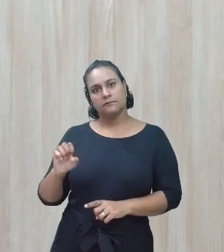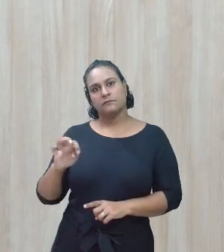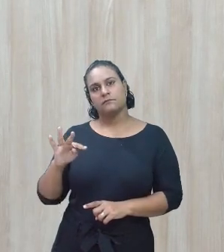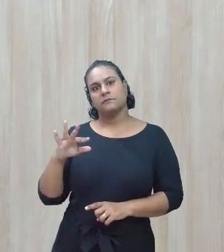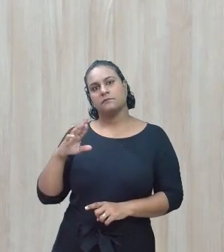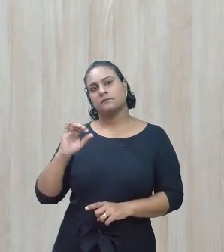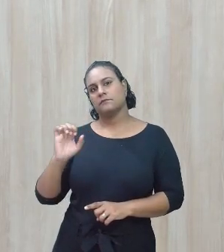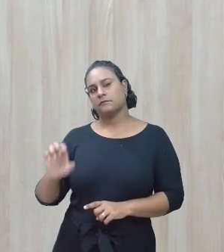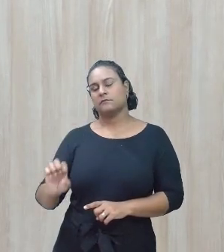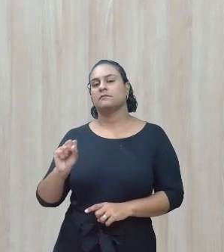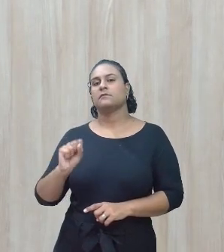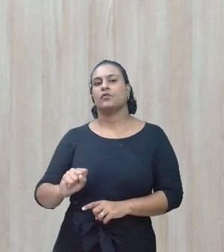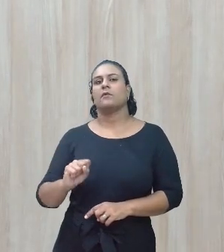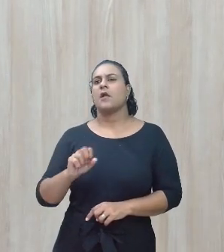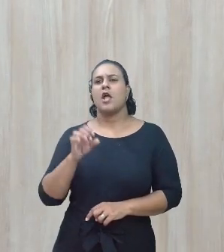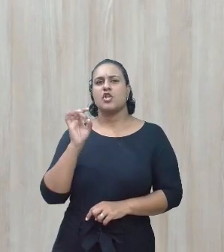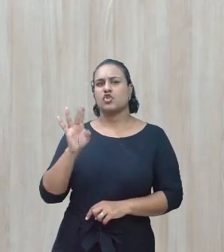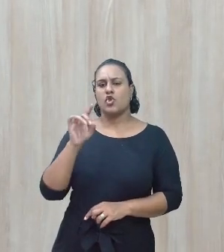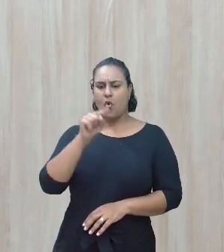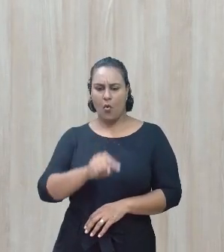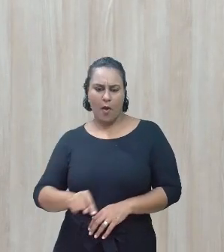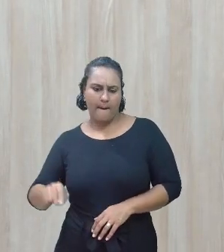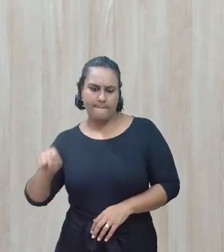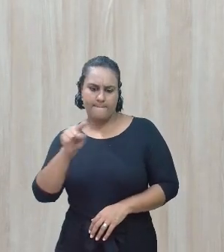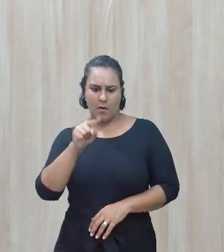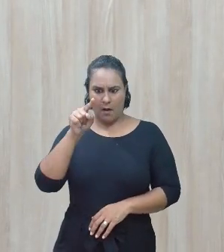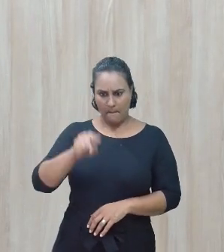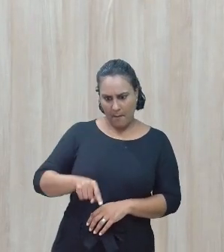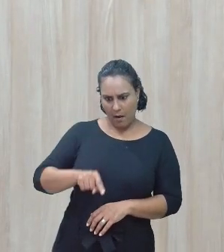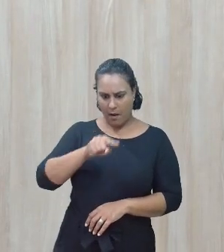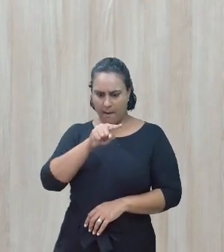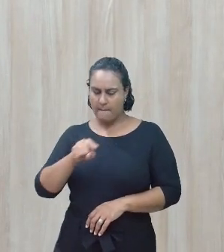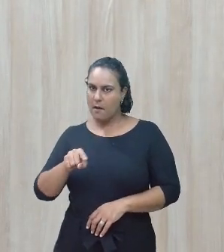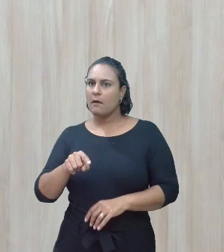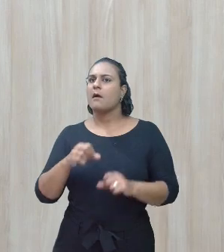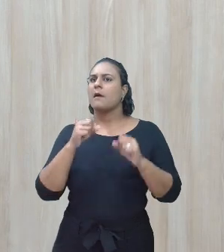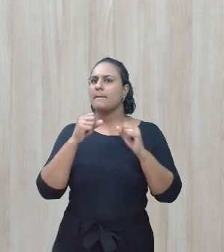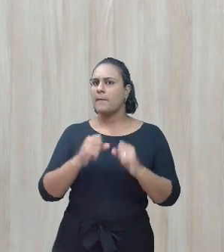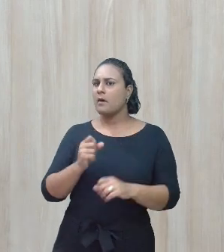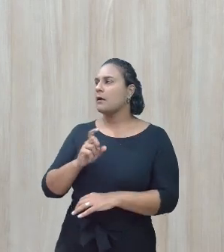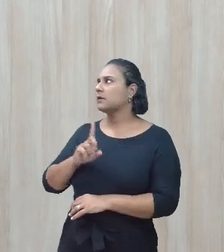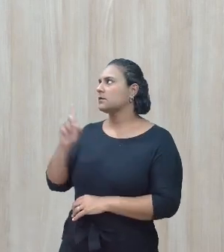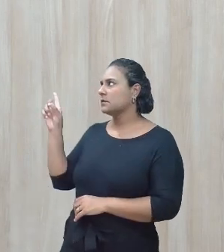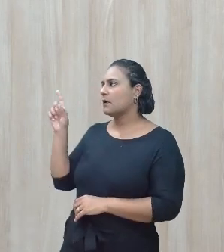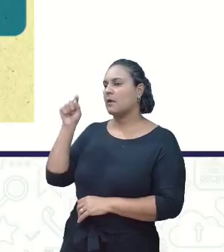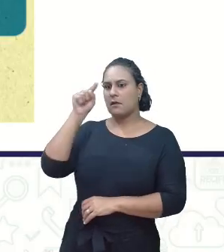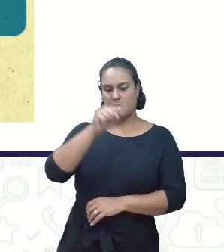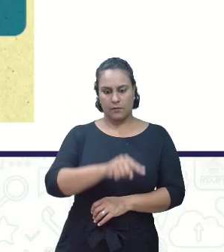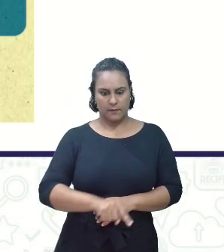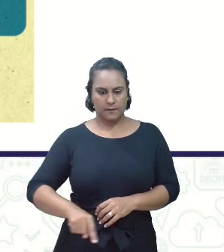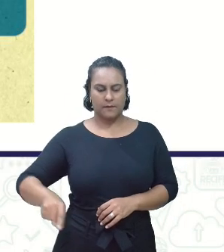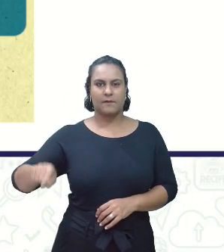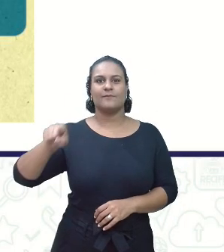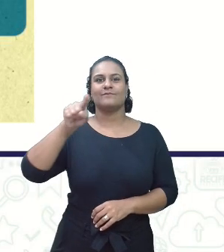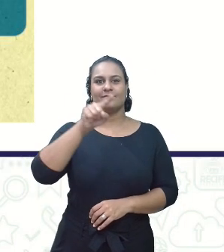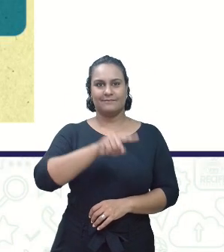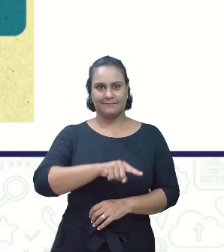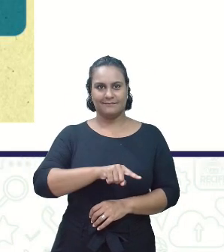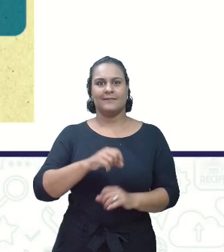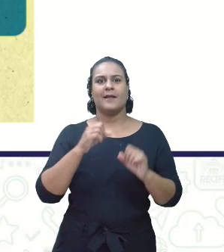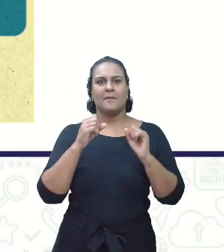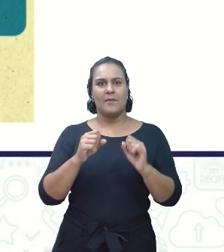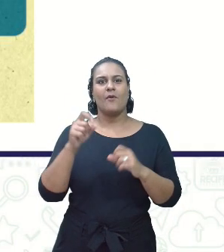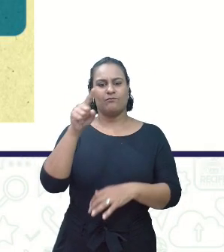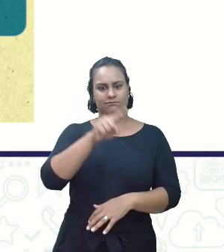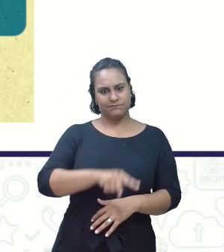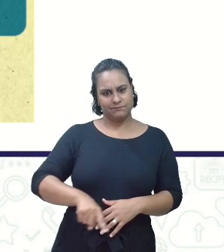de setores, gente, não é só uma bolinha cortada no meio, não. A gente pode ter esse arco, né, essa circunferência, esse